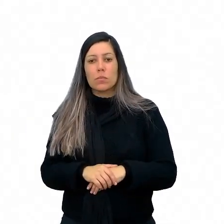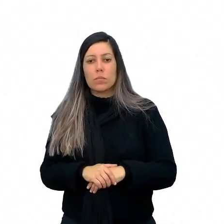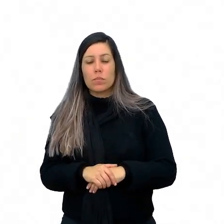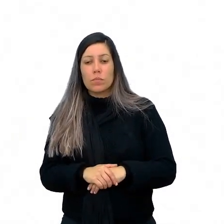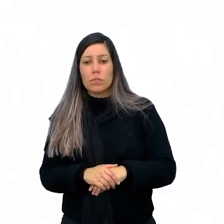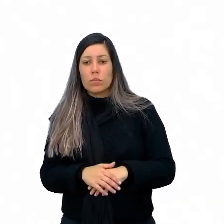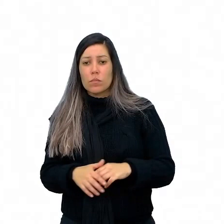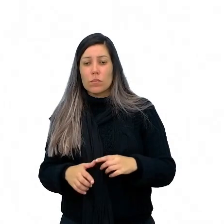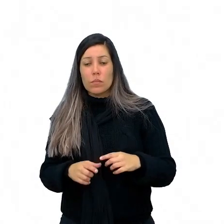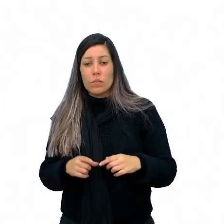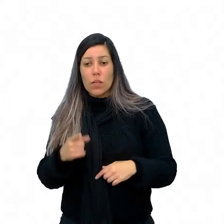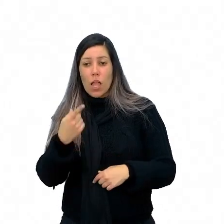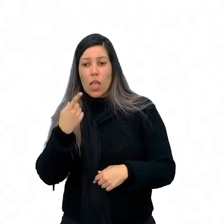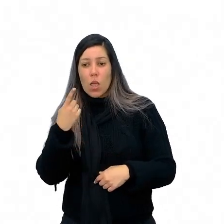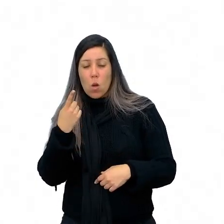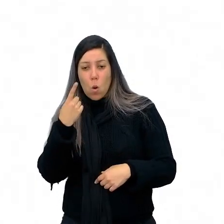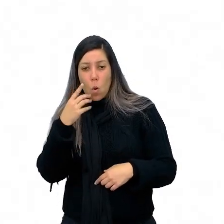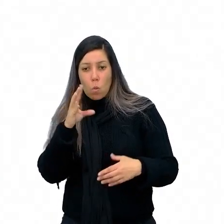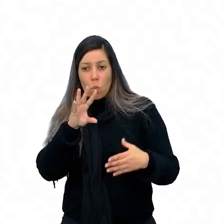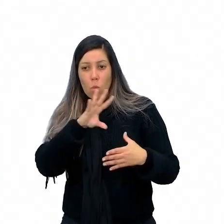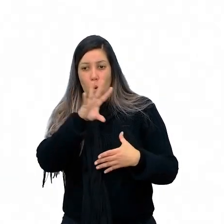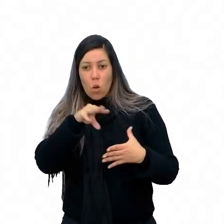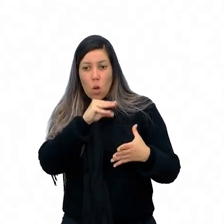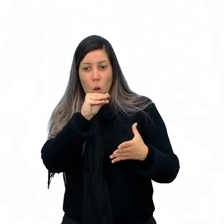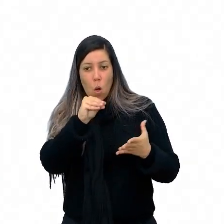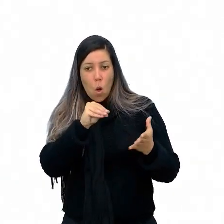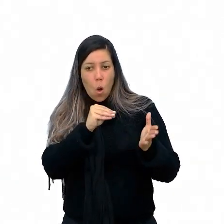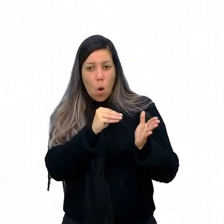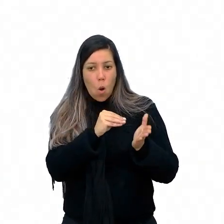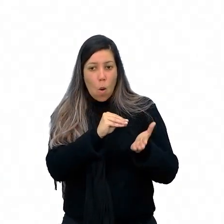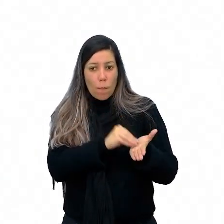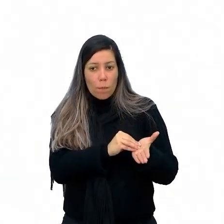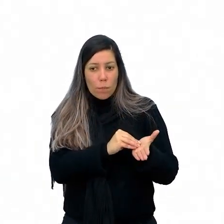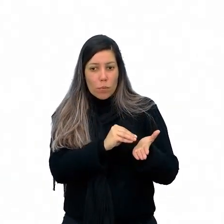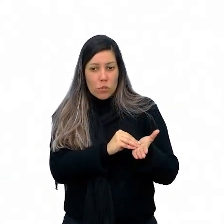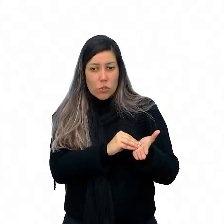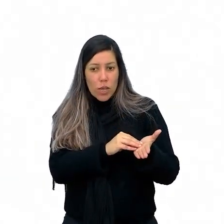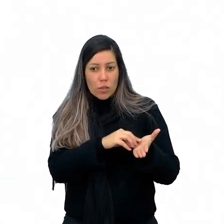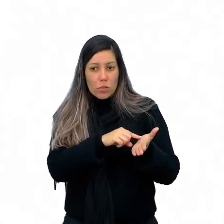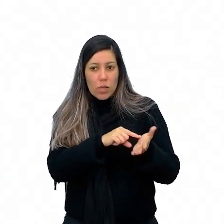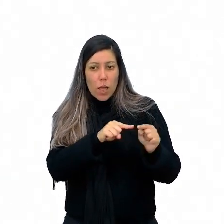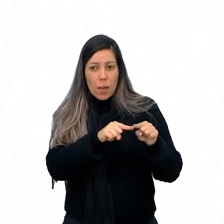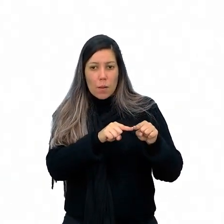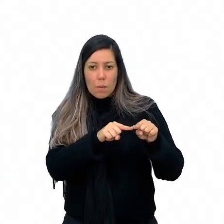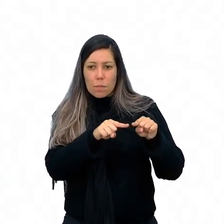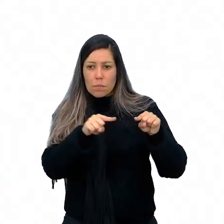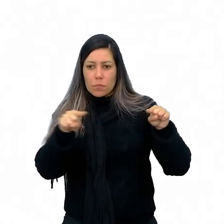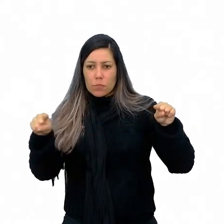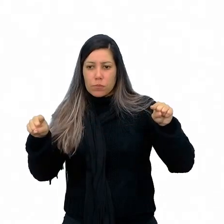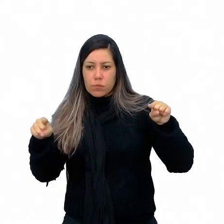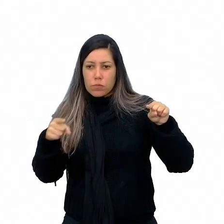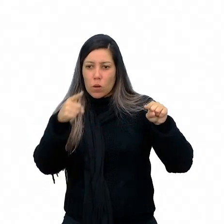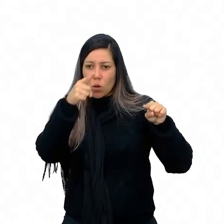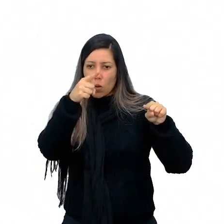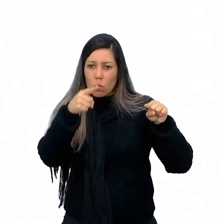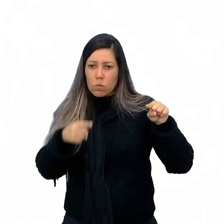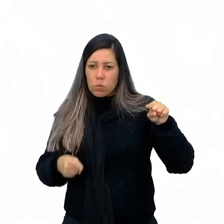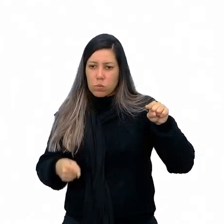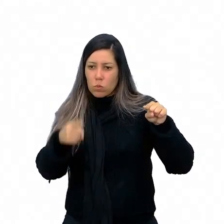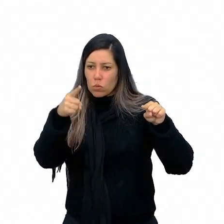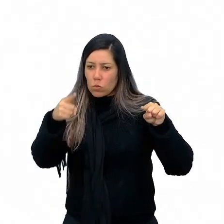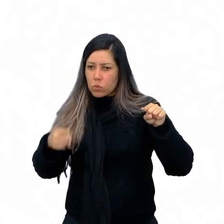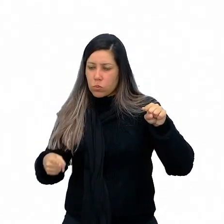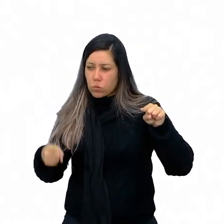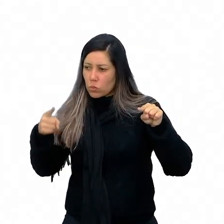o objeto de conhecimento matemático são as retas paralelas cortadas por transversais. Tudo bem?